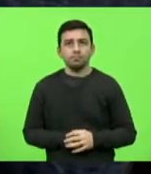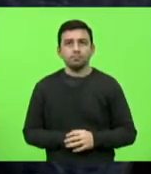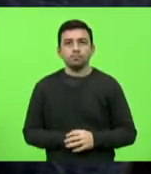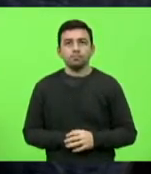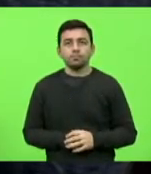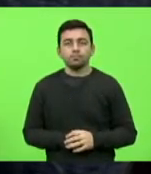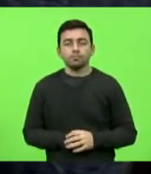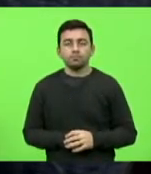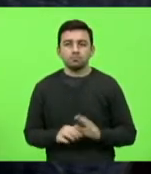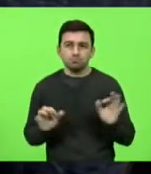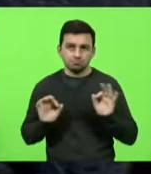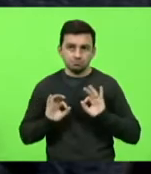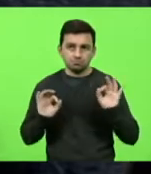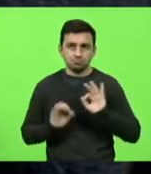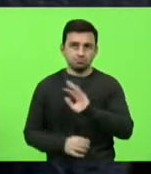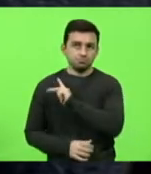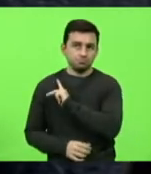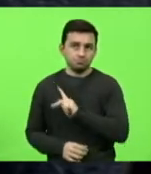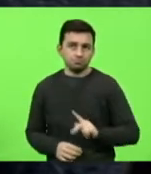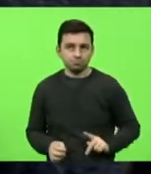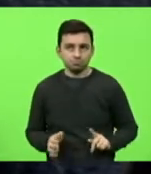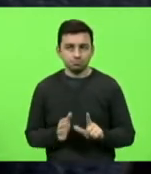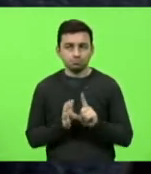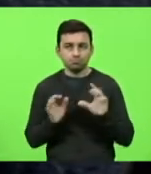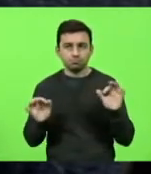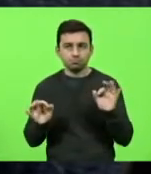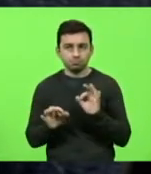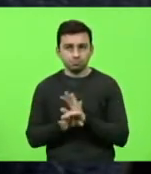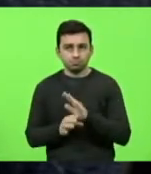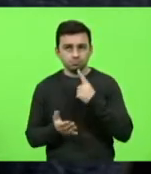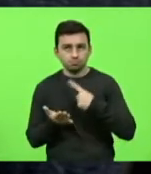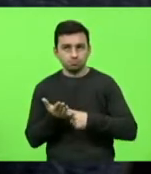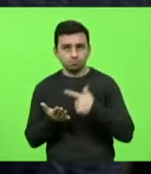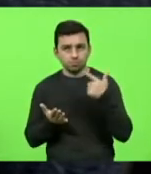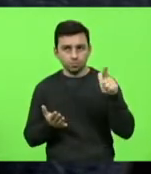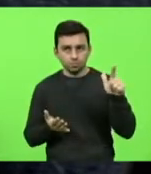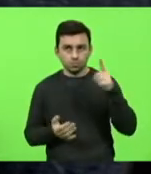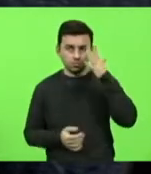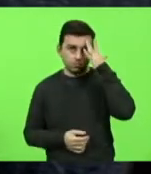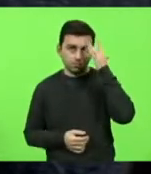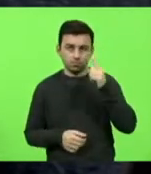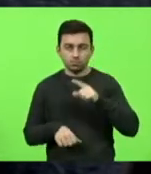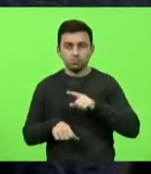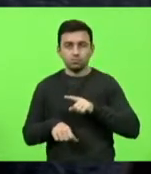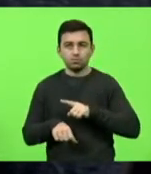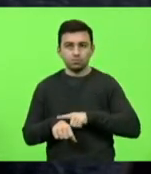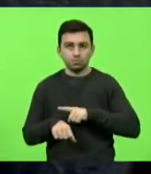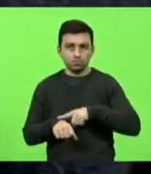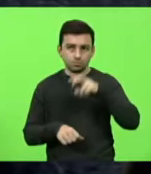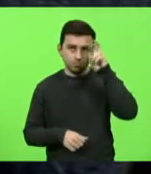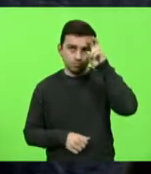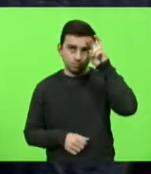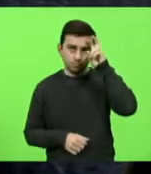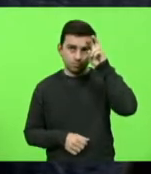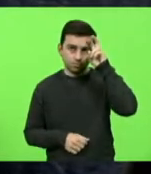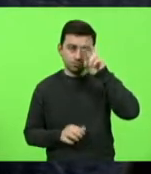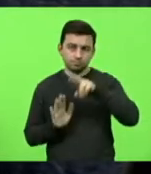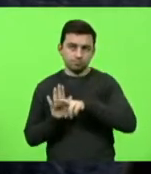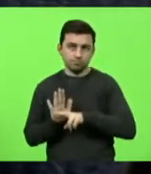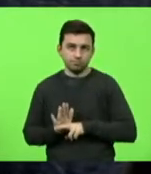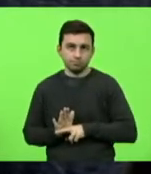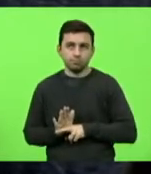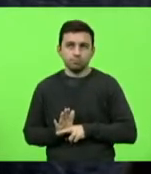Nada mais havendo. senhor presidente, antes de encerrar a sessão, convocou outra ordinária para quinta-feira, no horário regimental. Para